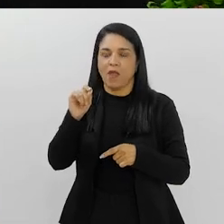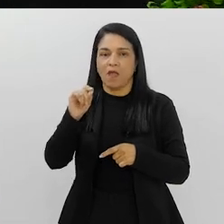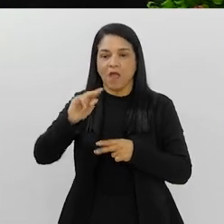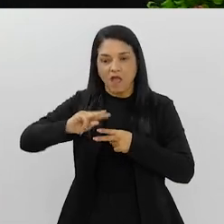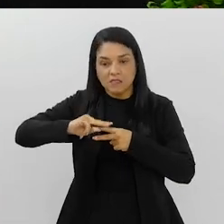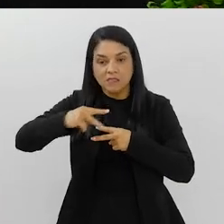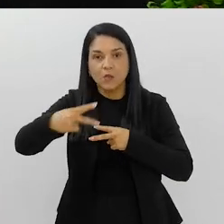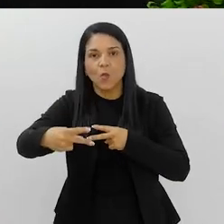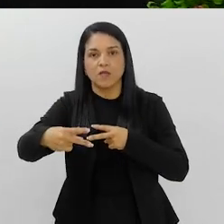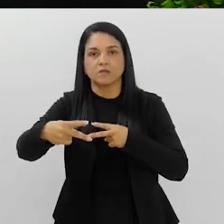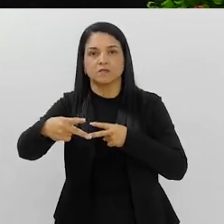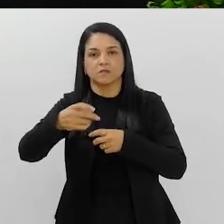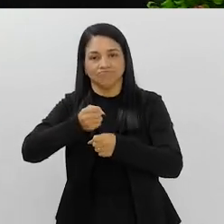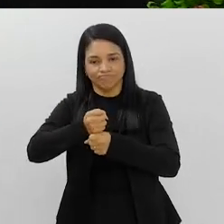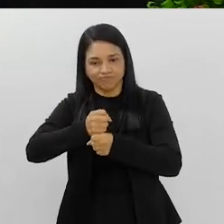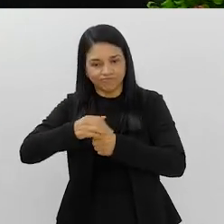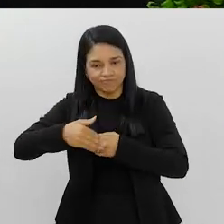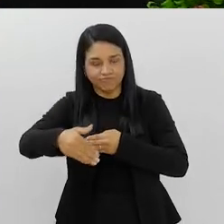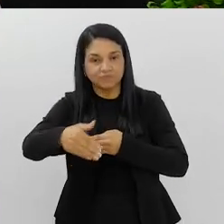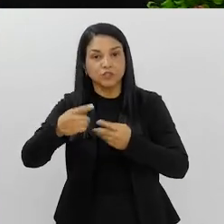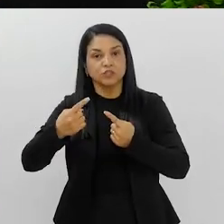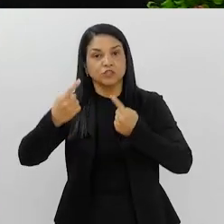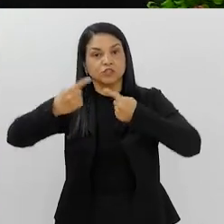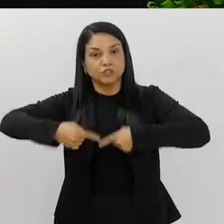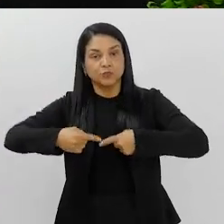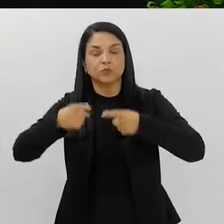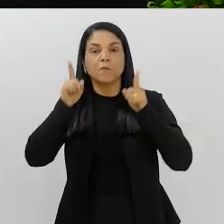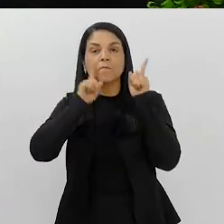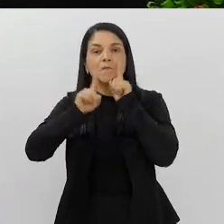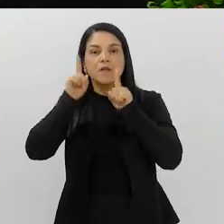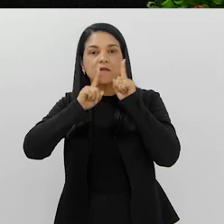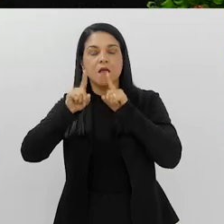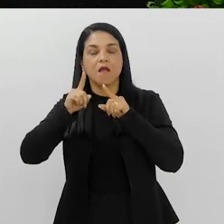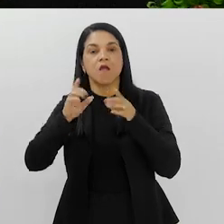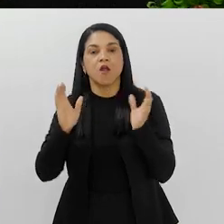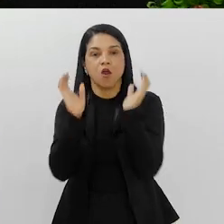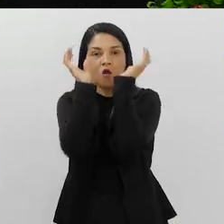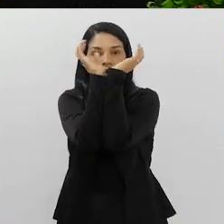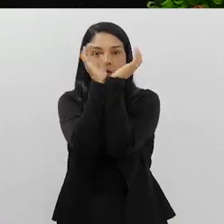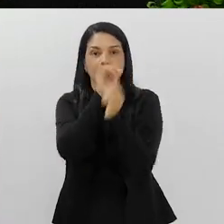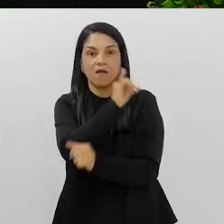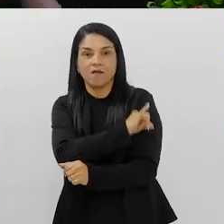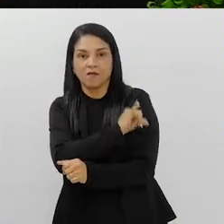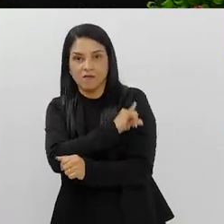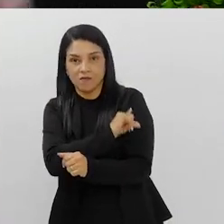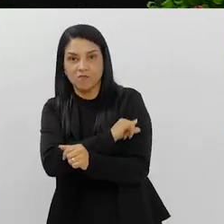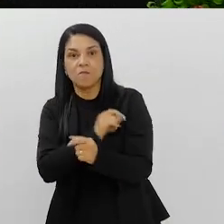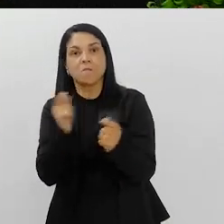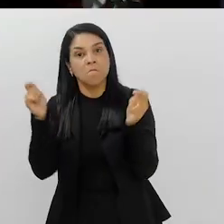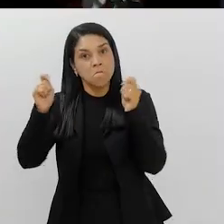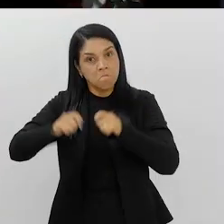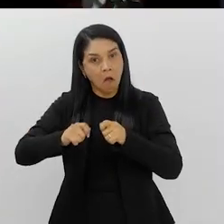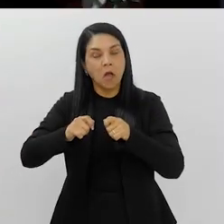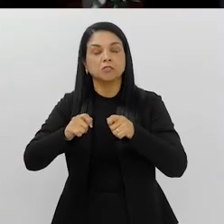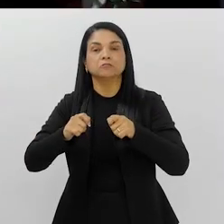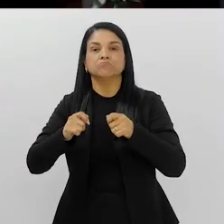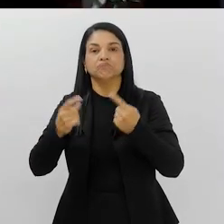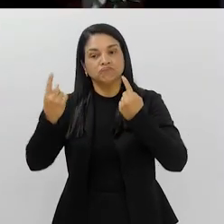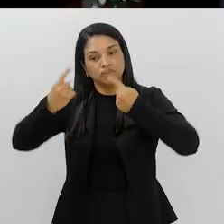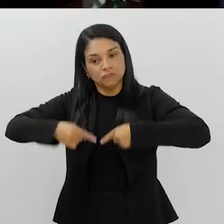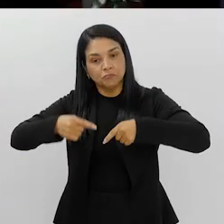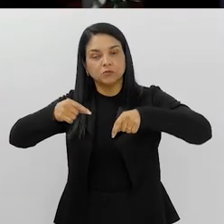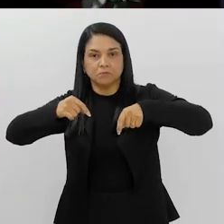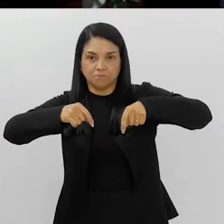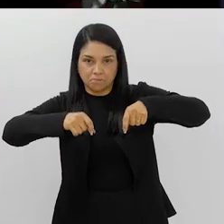para essa sequência do ano, né, Reinaldo? Que o Maricá disputa ainda a Copa Rio, uma competição mata-mata que possivelmente pode ter uma disputa de pênalti